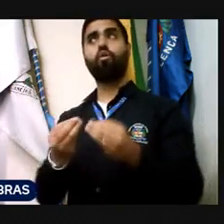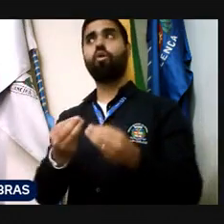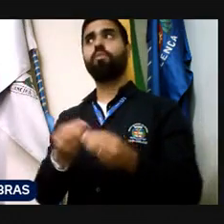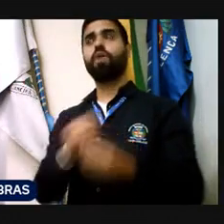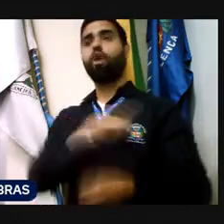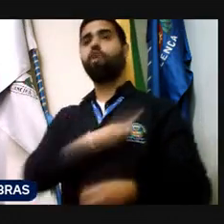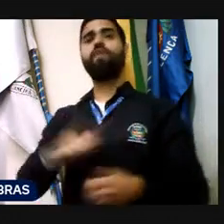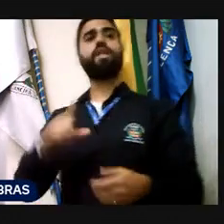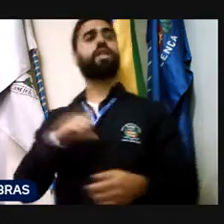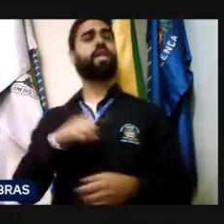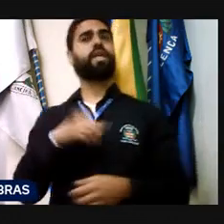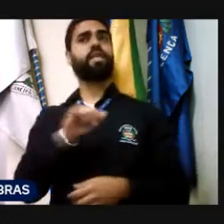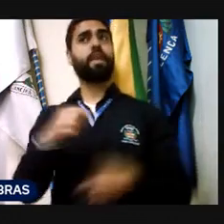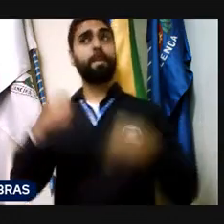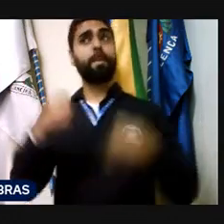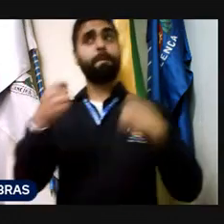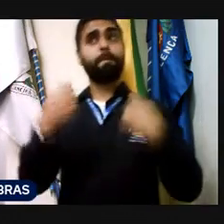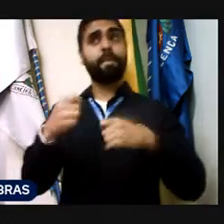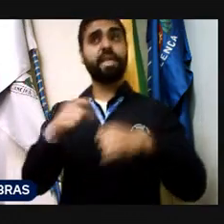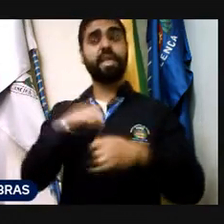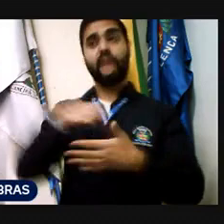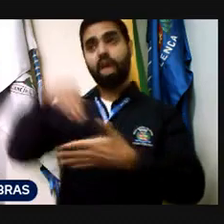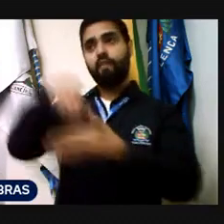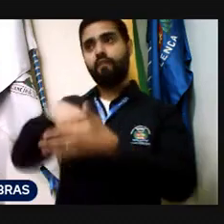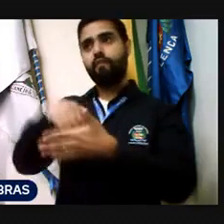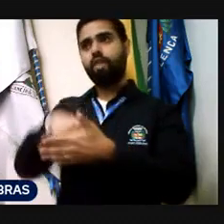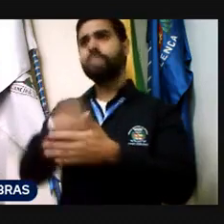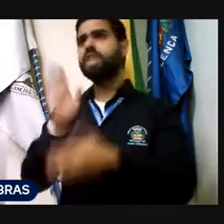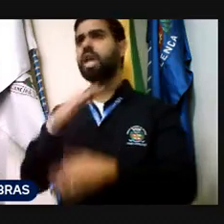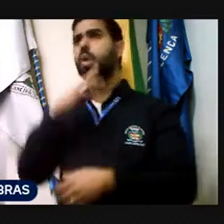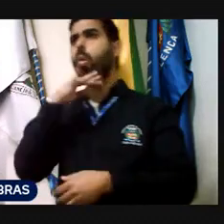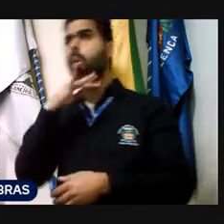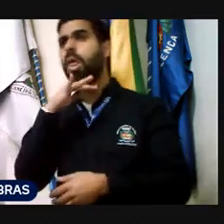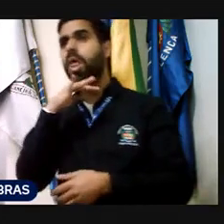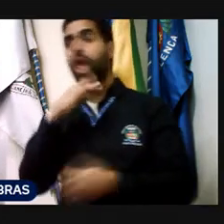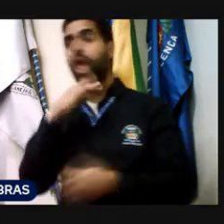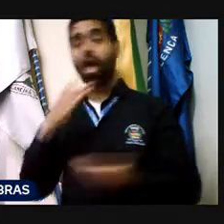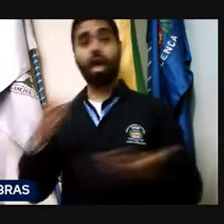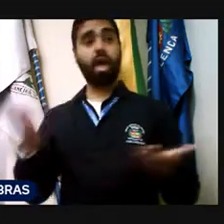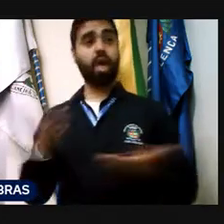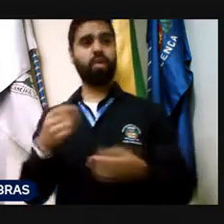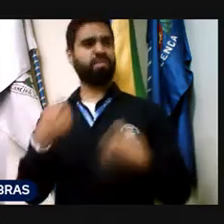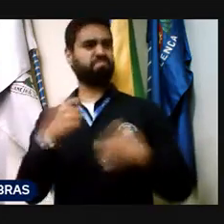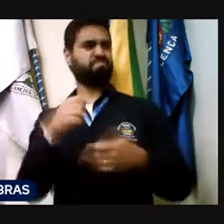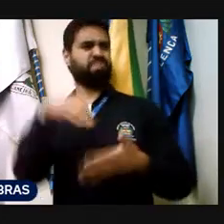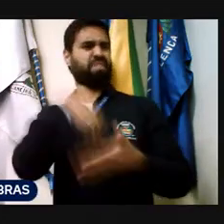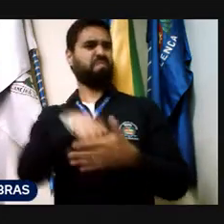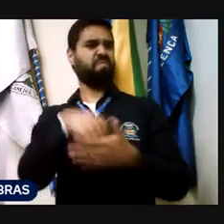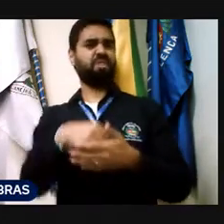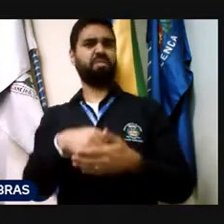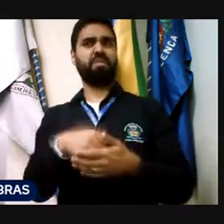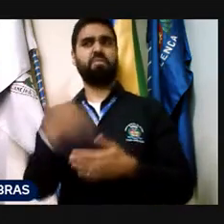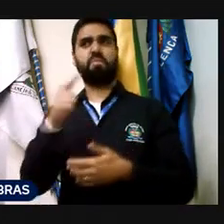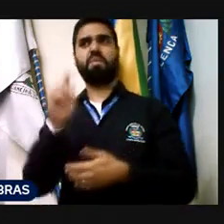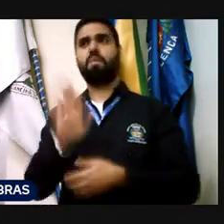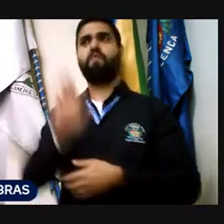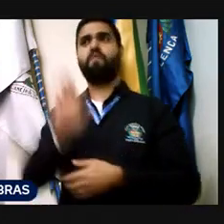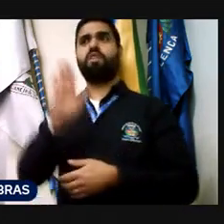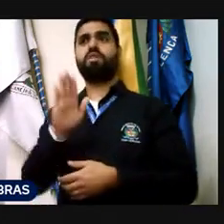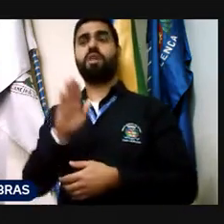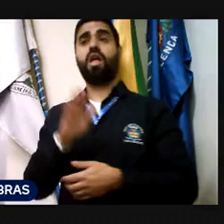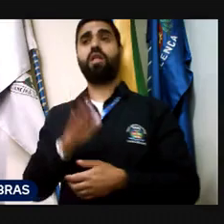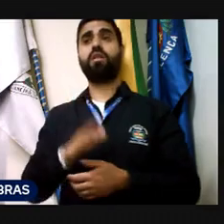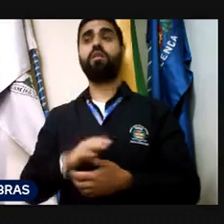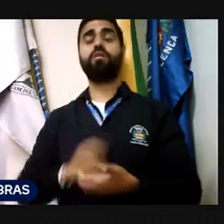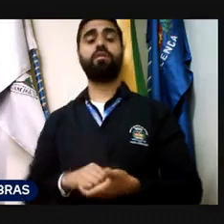tem, se quando precisava de voto, já era ruim. Você imagina agora que não precisa mais, não vai ser mais eleito,